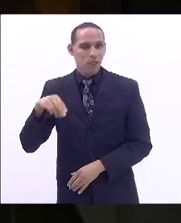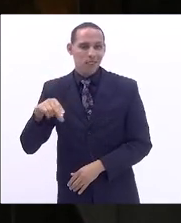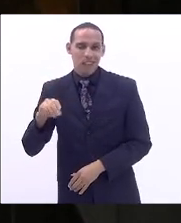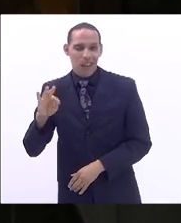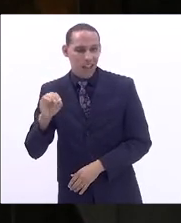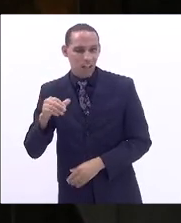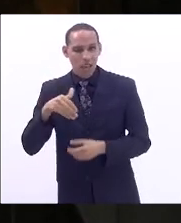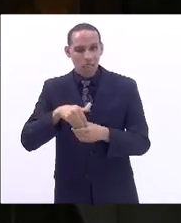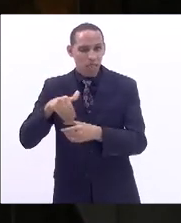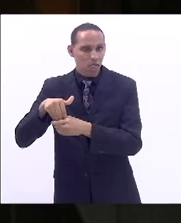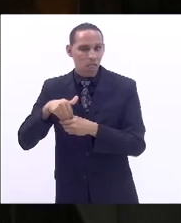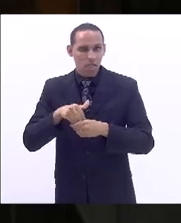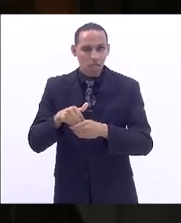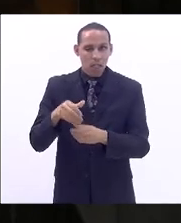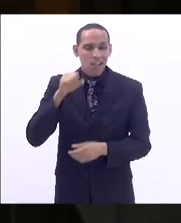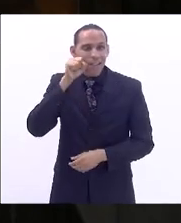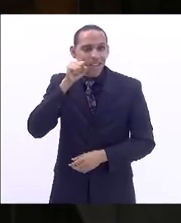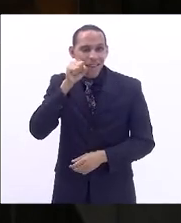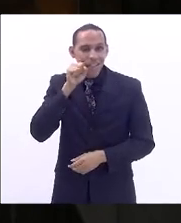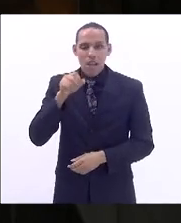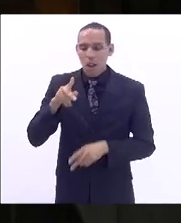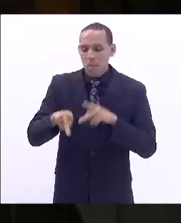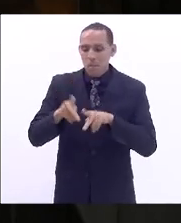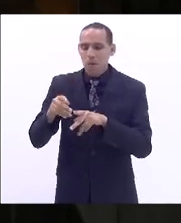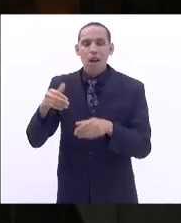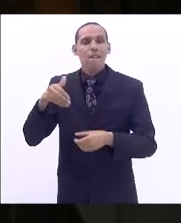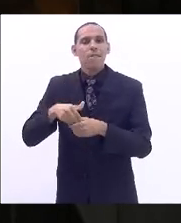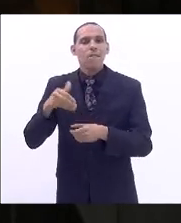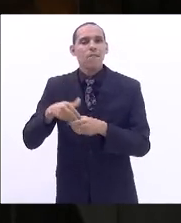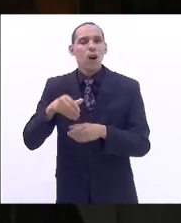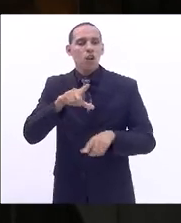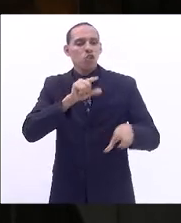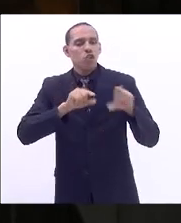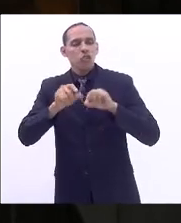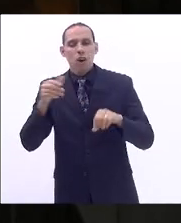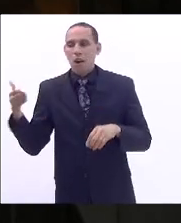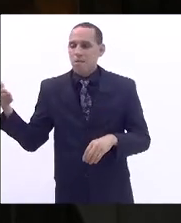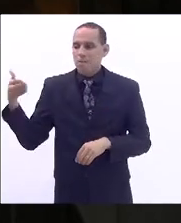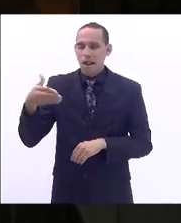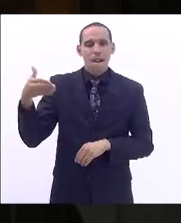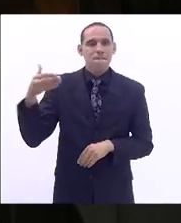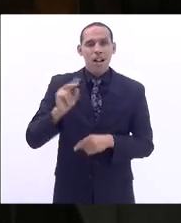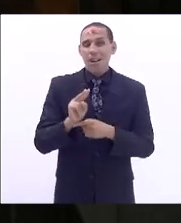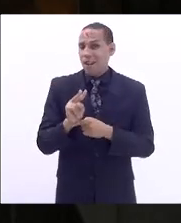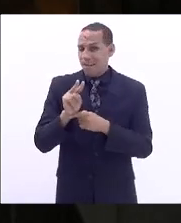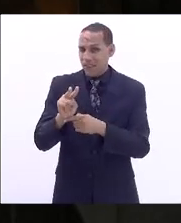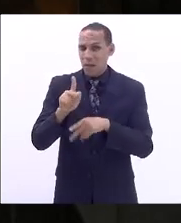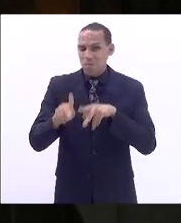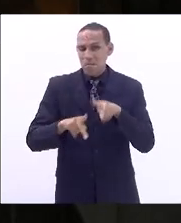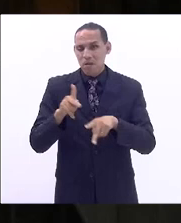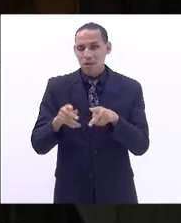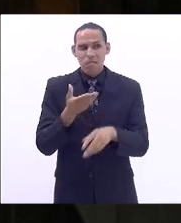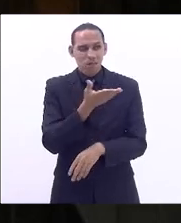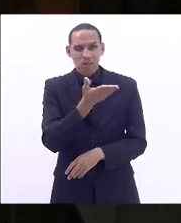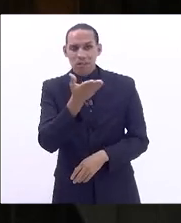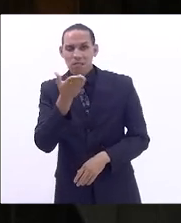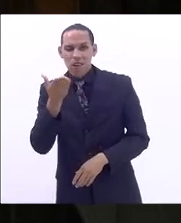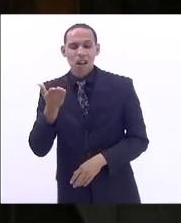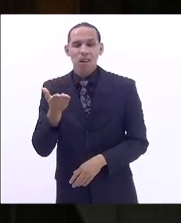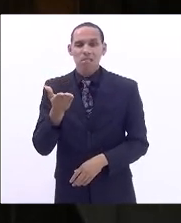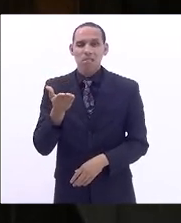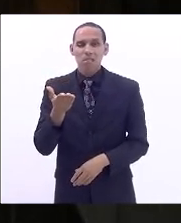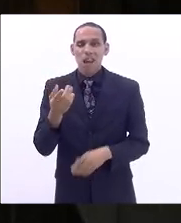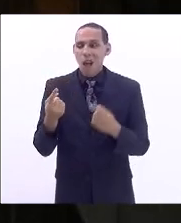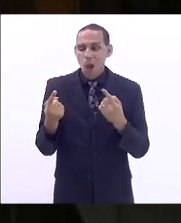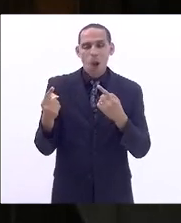esse senadores que a população votou para que eles chegassem até lá para aqueles defendessem a população e eles